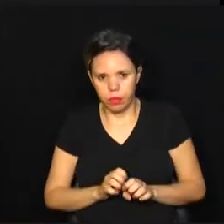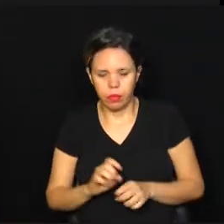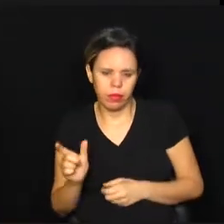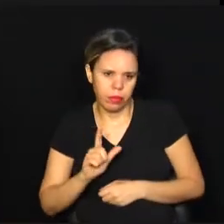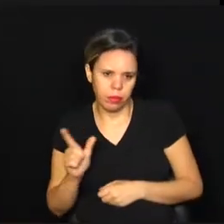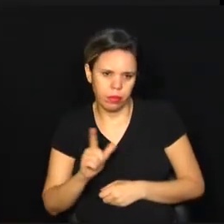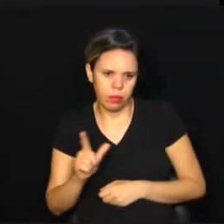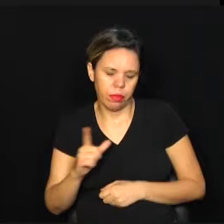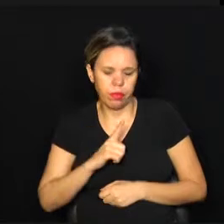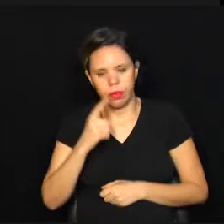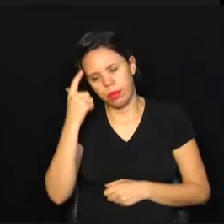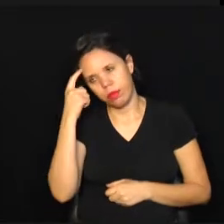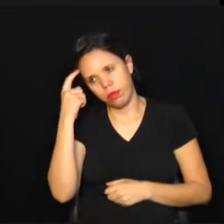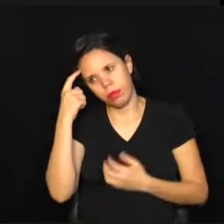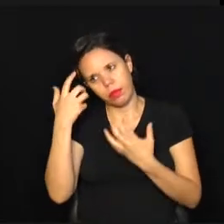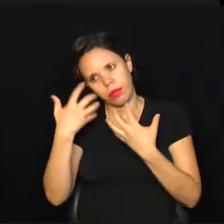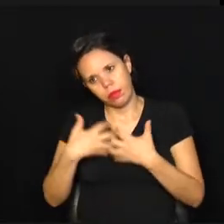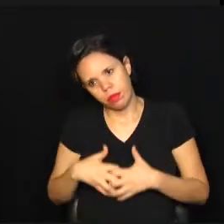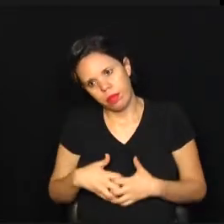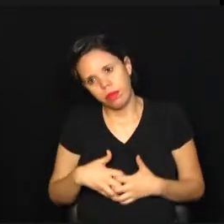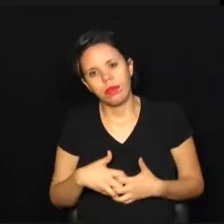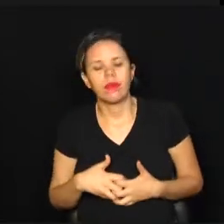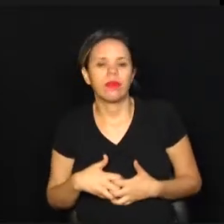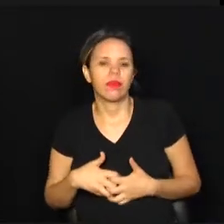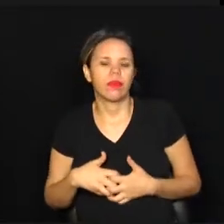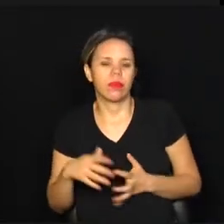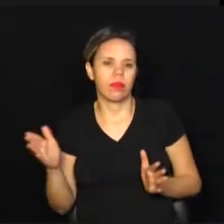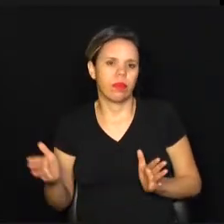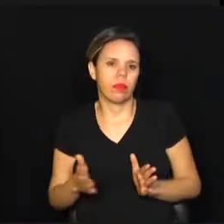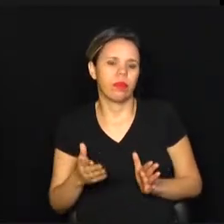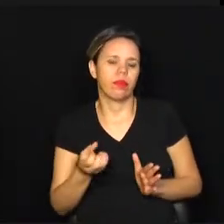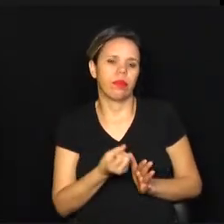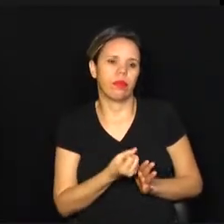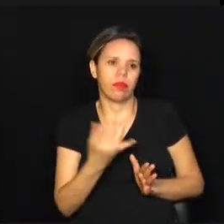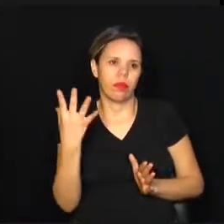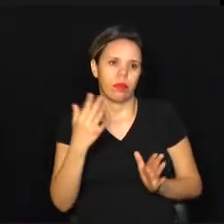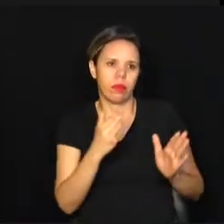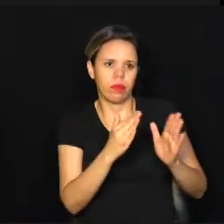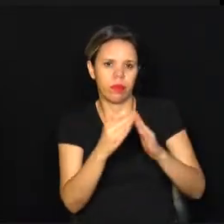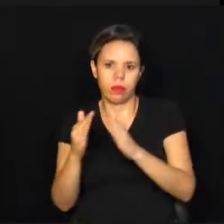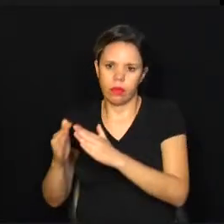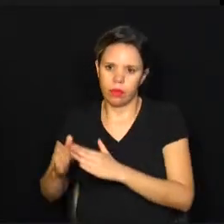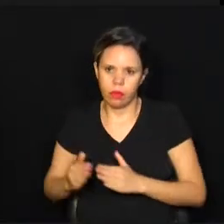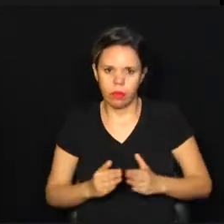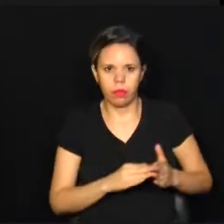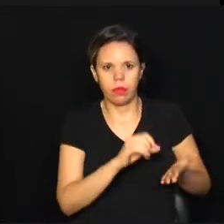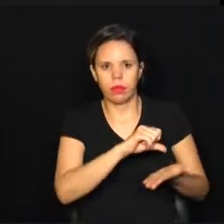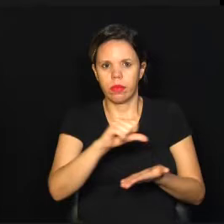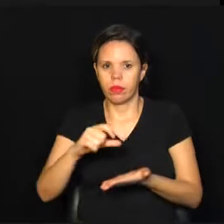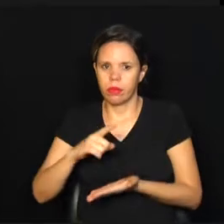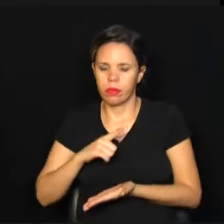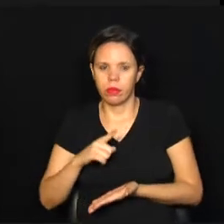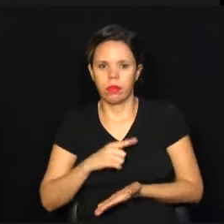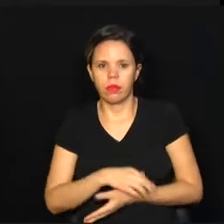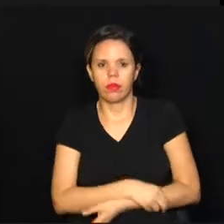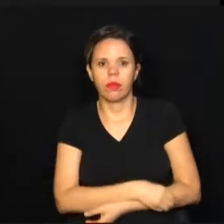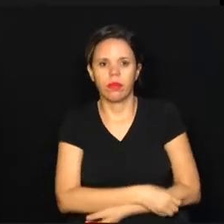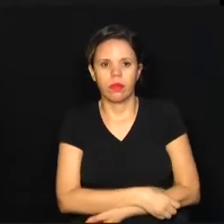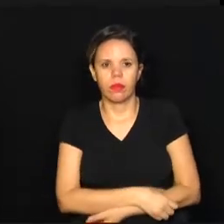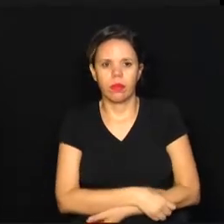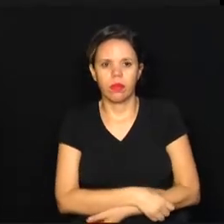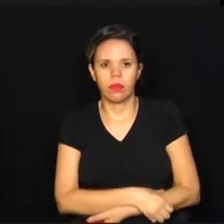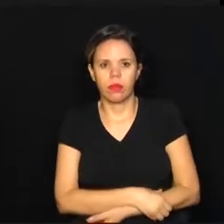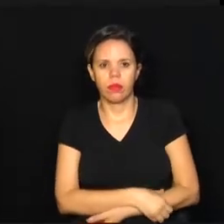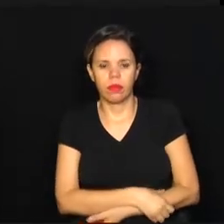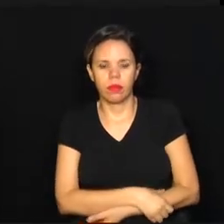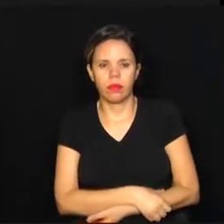gente tem que pensar na questão de produção de unidades habitacionais para aquela região, a qual a gente tem um índice social